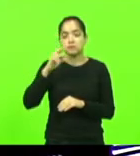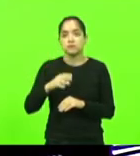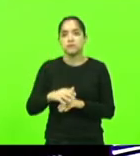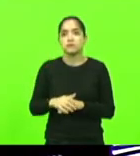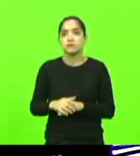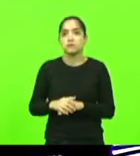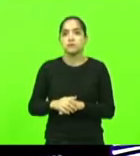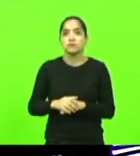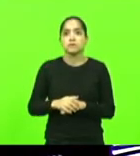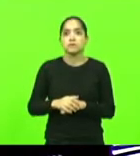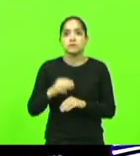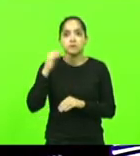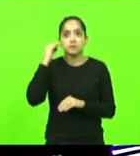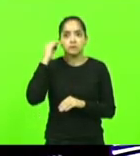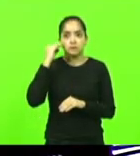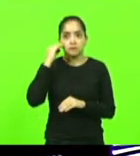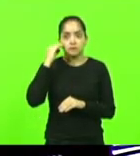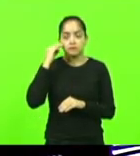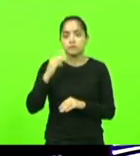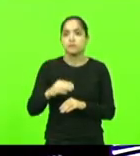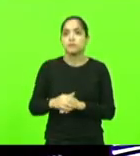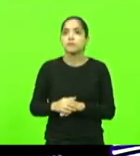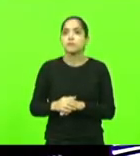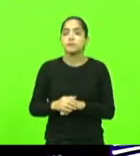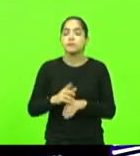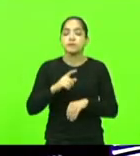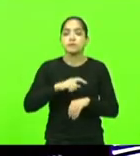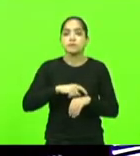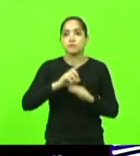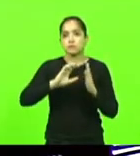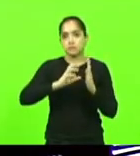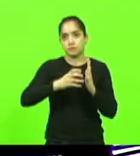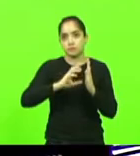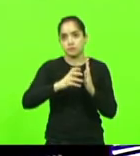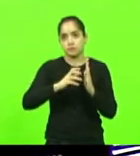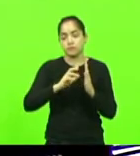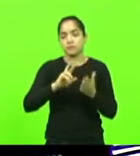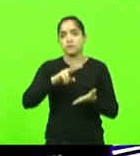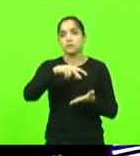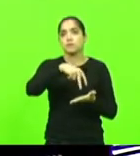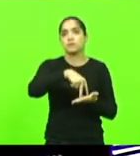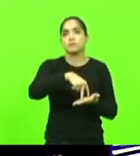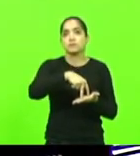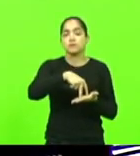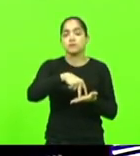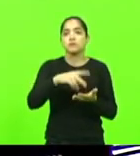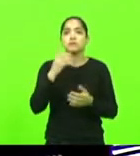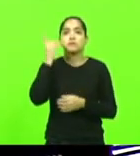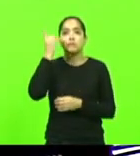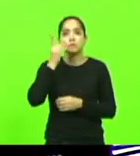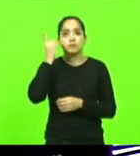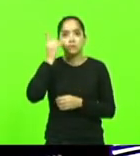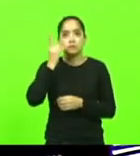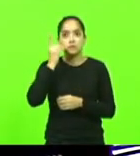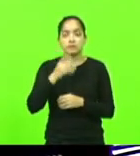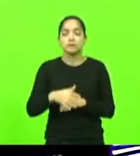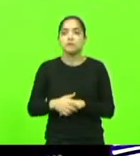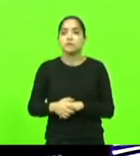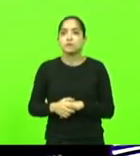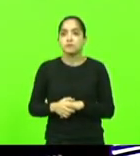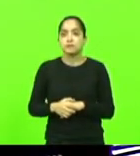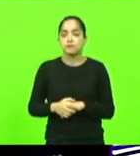deputada Marlene Fengler. Grande expediente, neste horário destinado aos partidos políticos. Fizeram uso da palavra os senhores